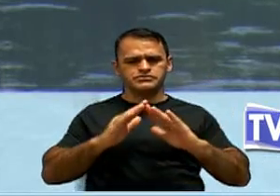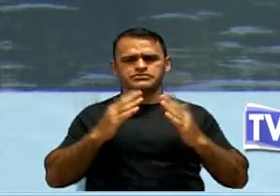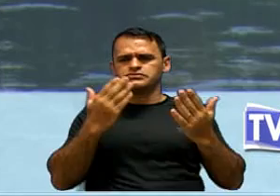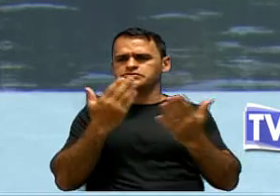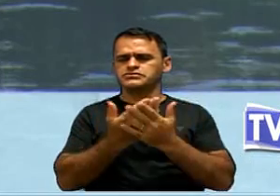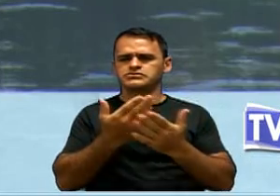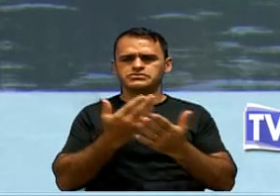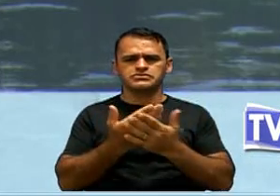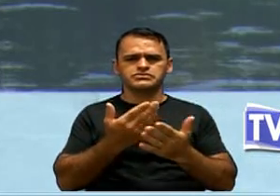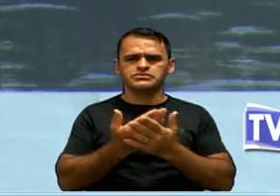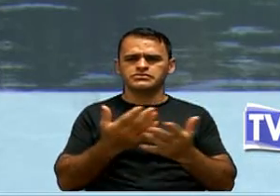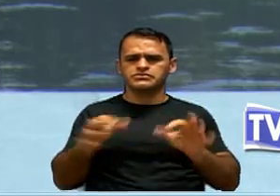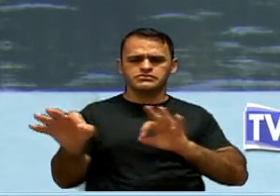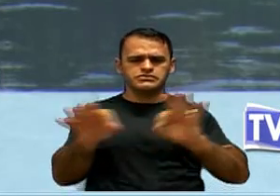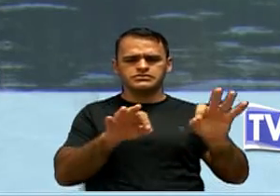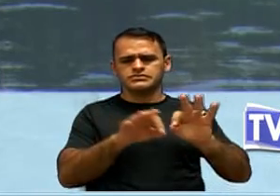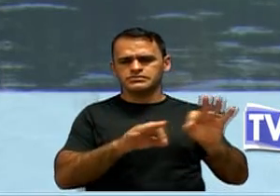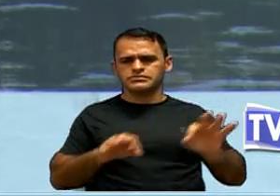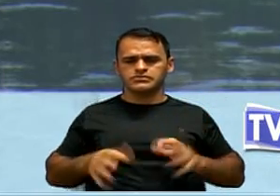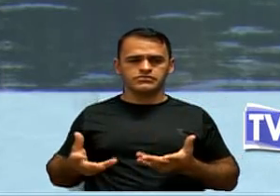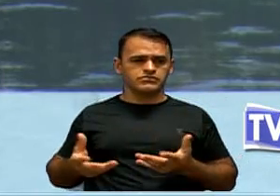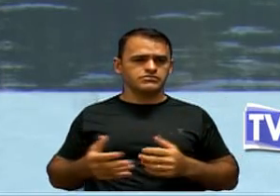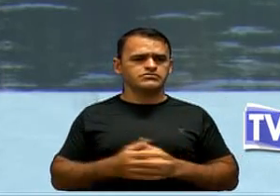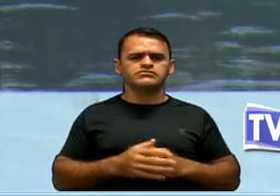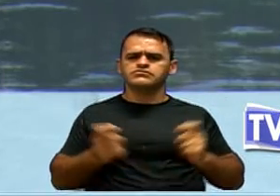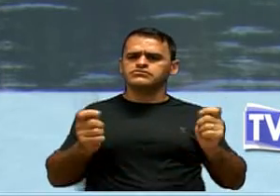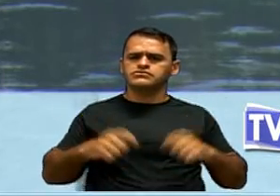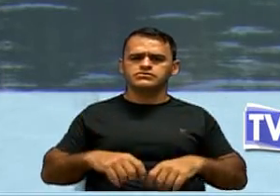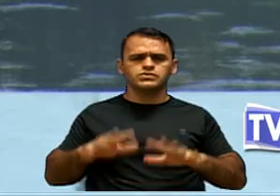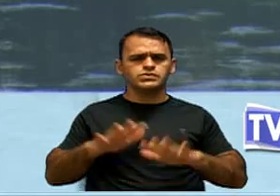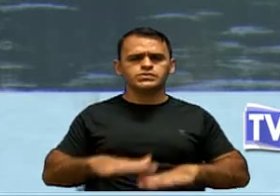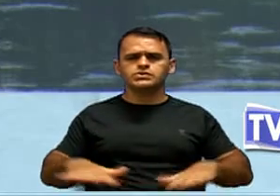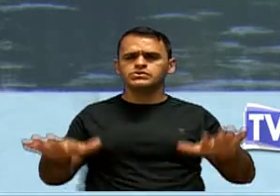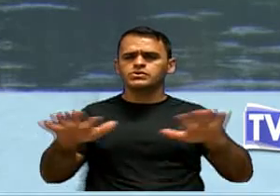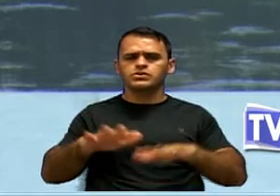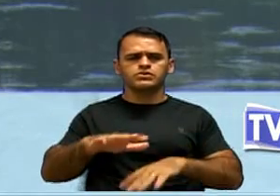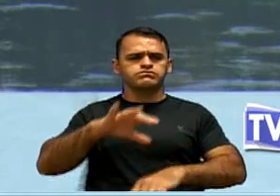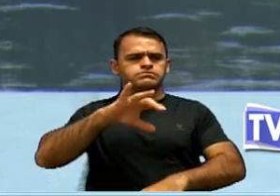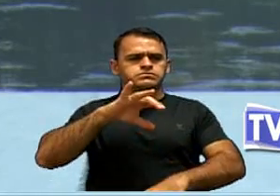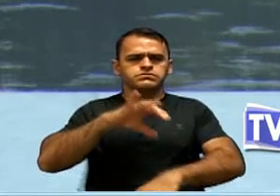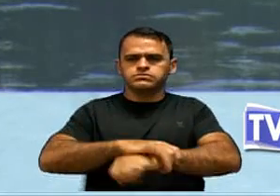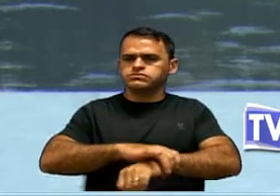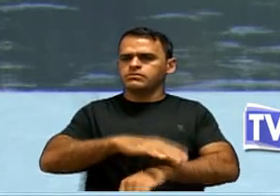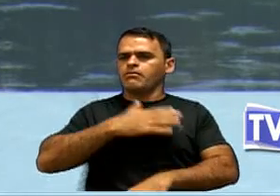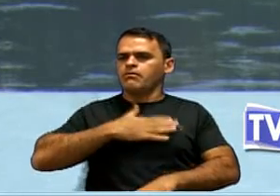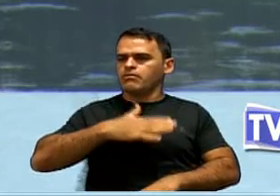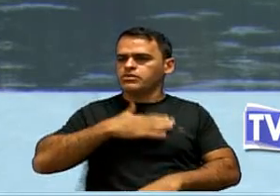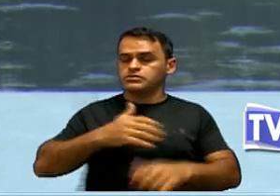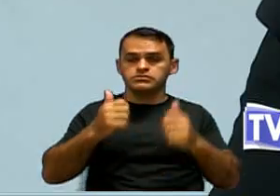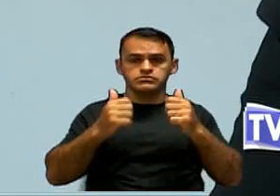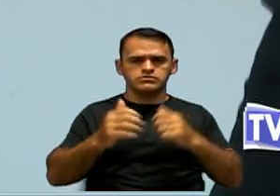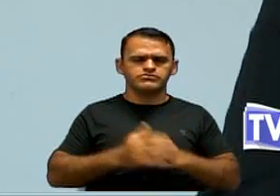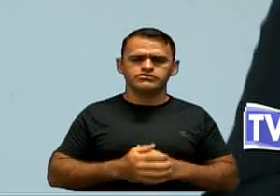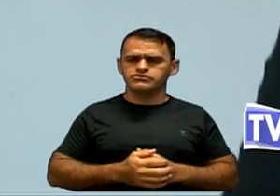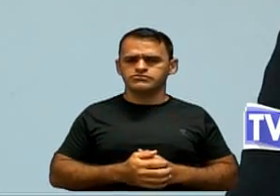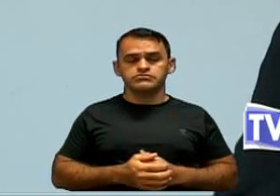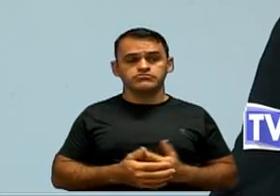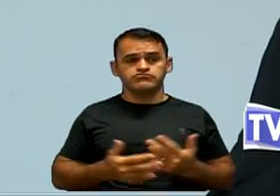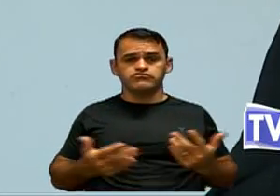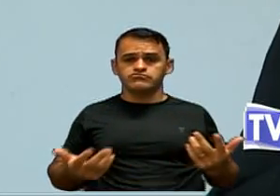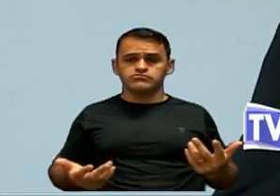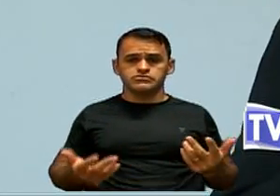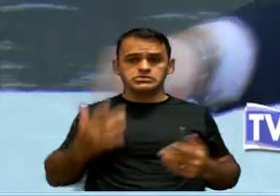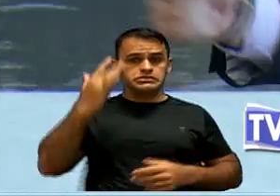fazem, deixam na lousa, o segurança para os professores, para as professoras. Quer dizer, e outra coisa, inadmissível. Não consegue arrumar